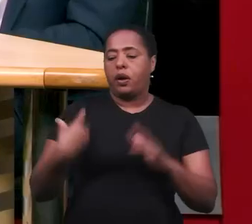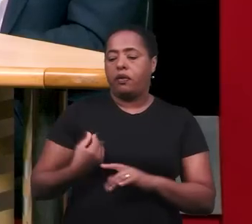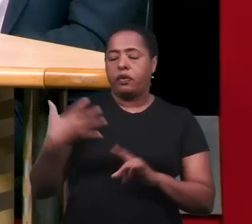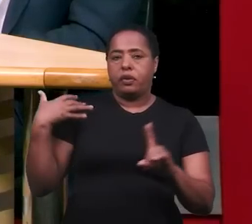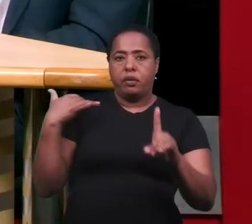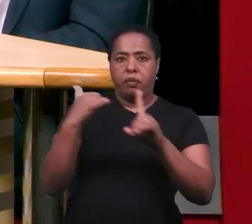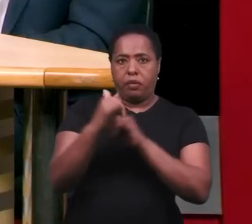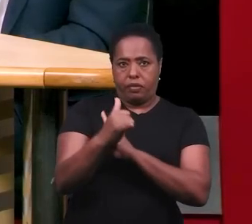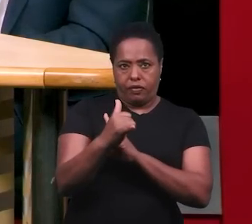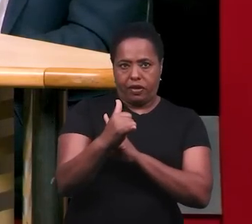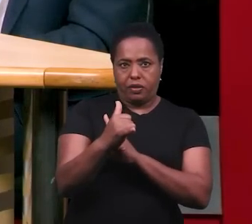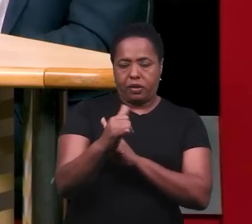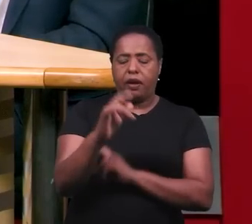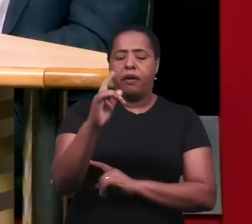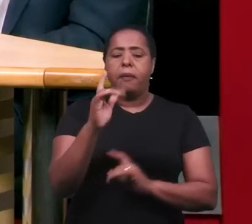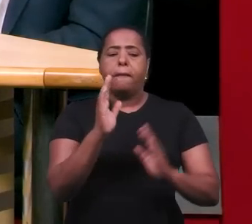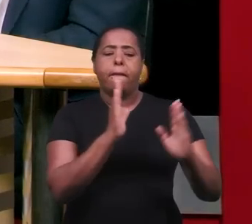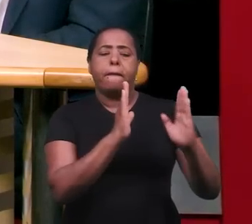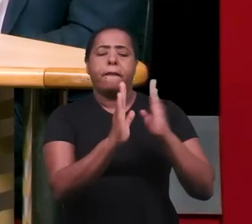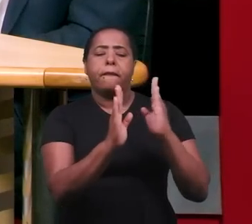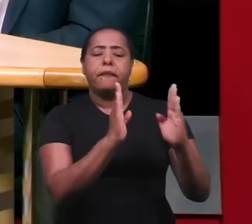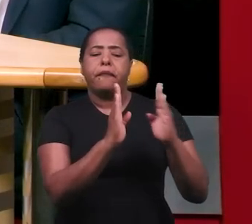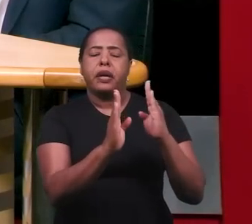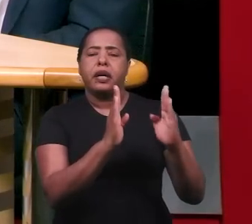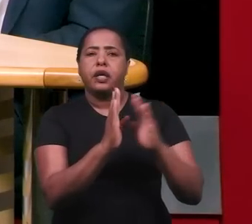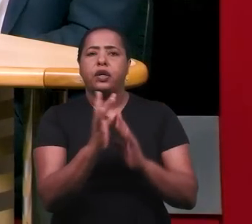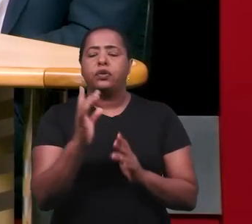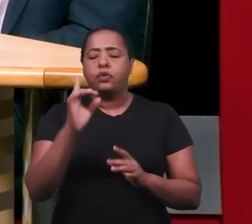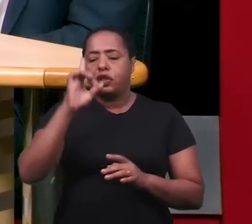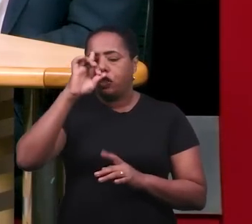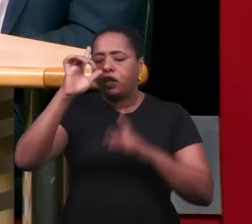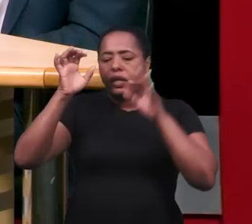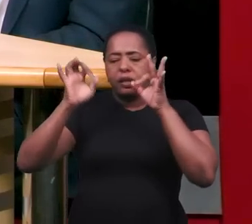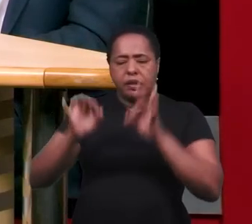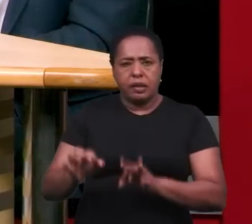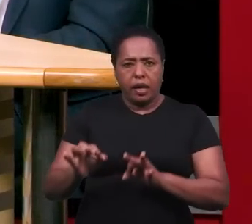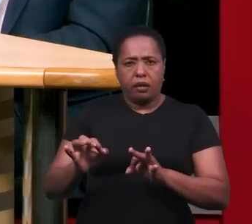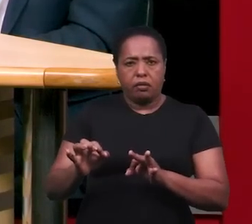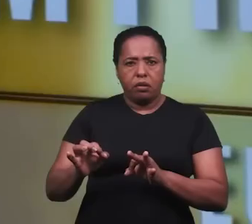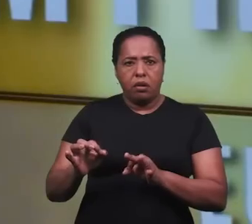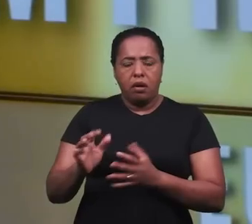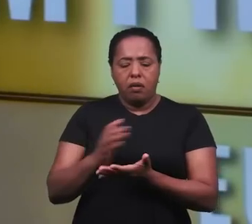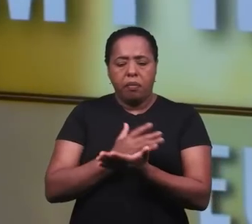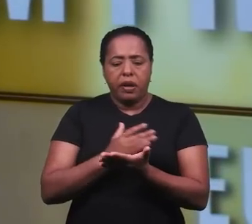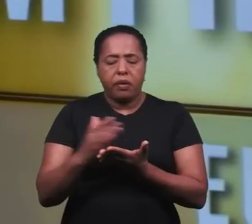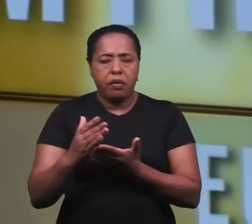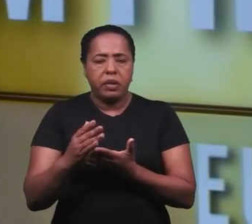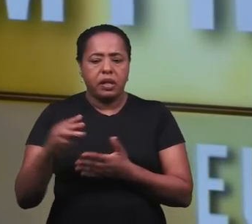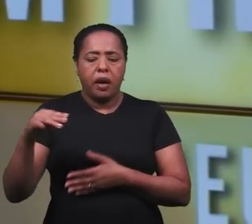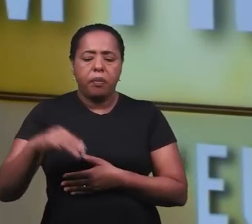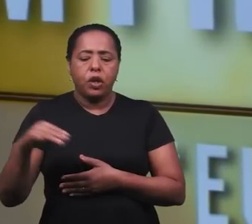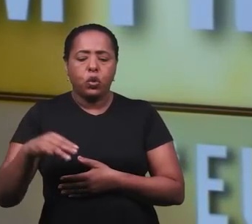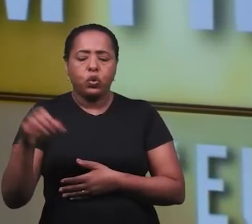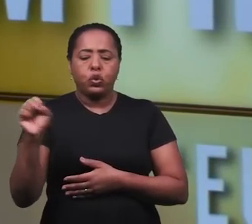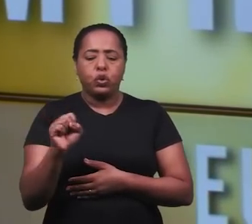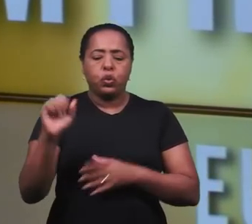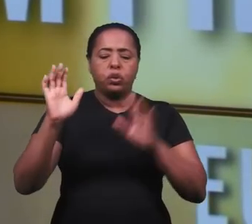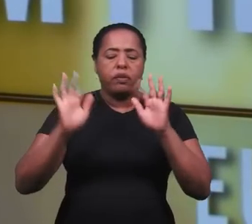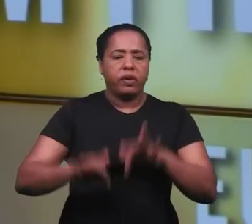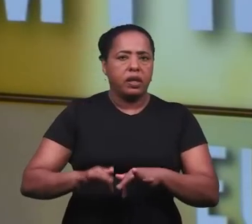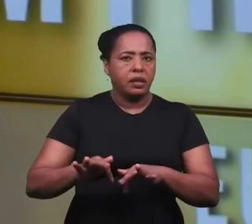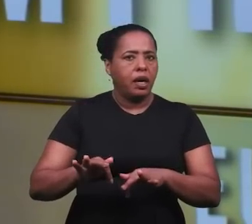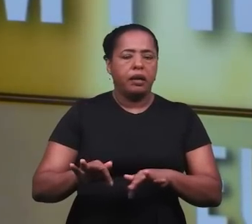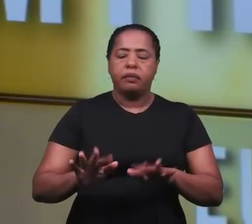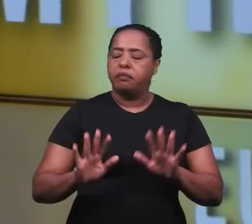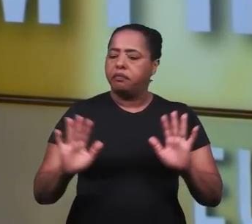aqui, comentando, pastor Roger, o tempo é como a vida profética. A fase,